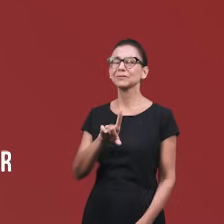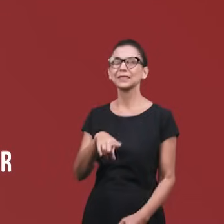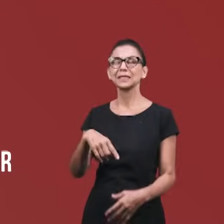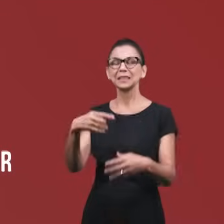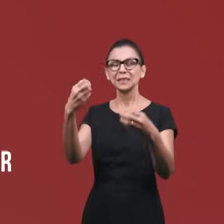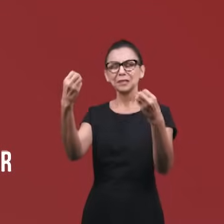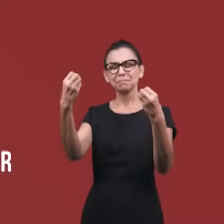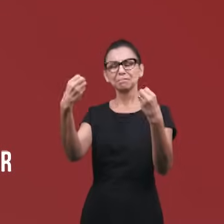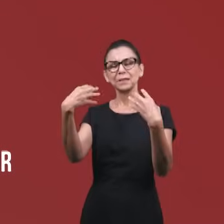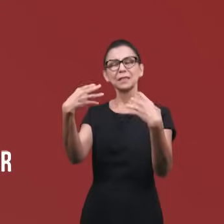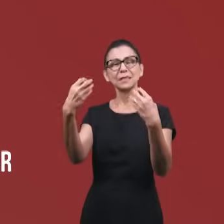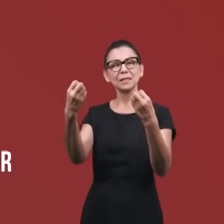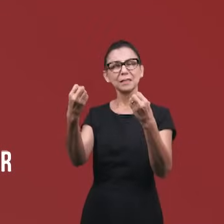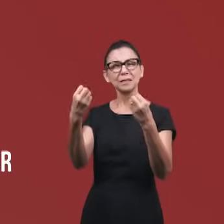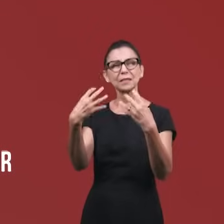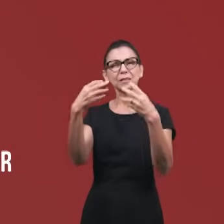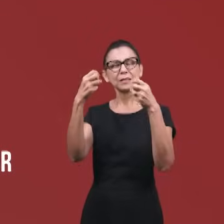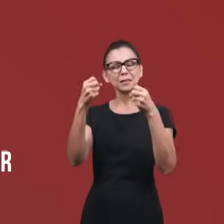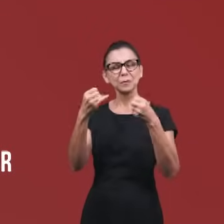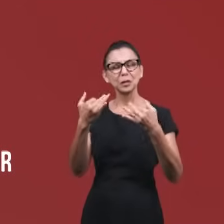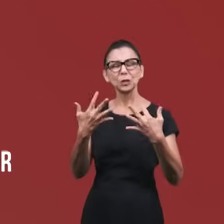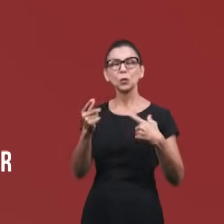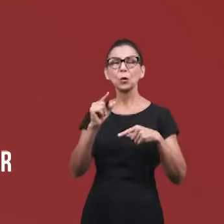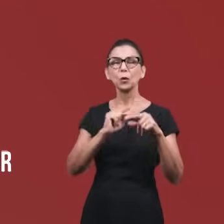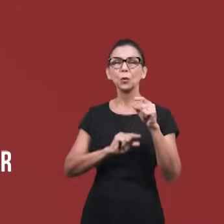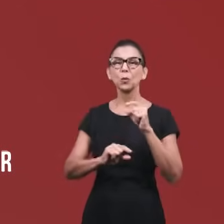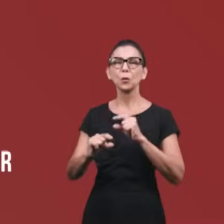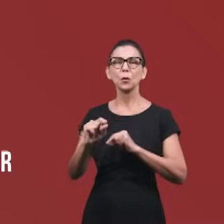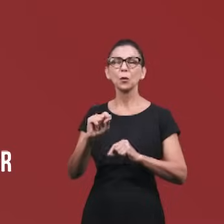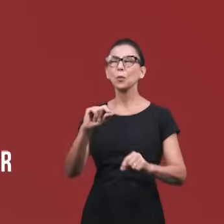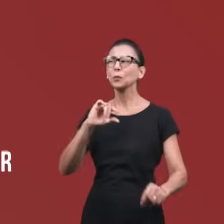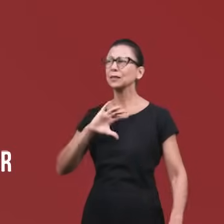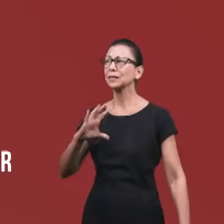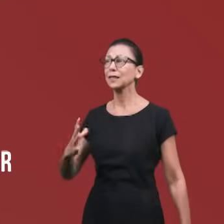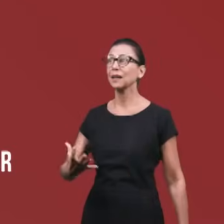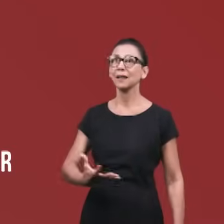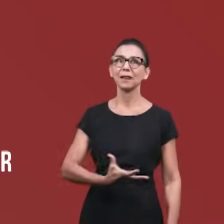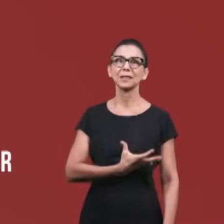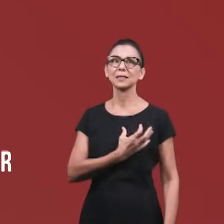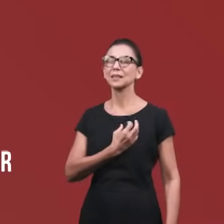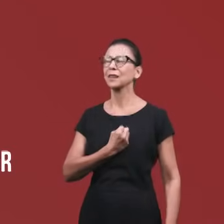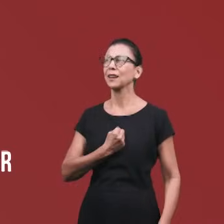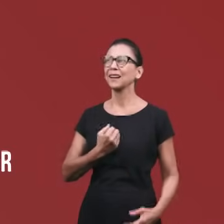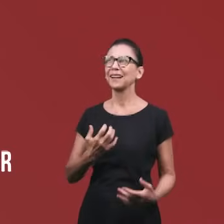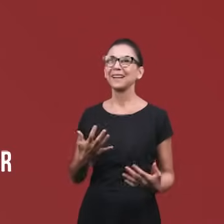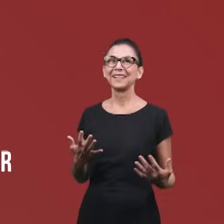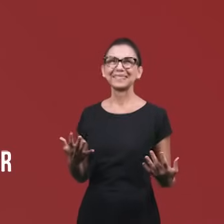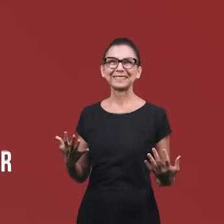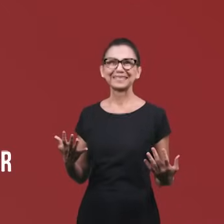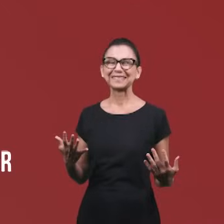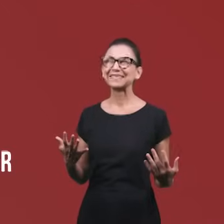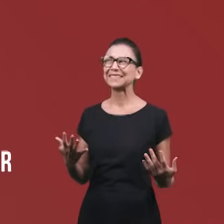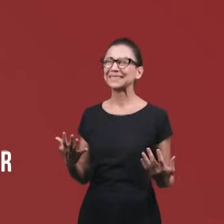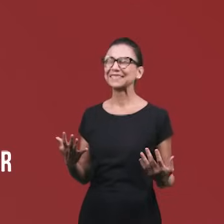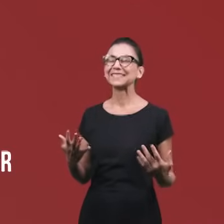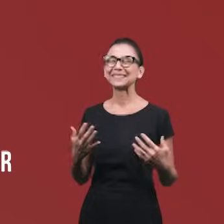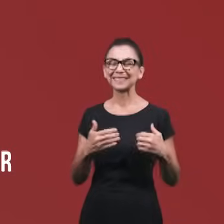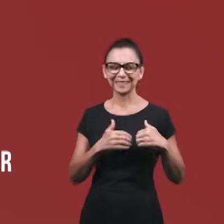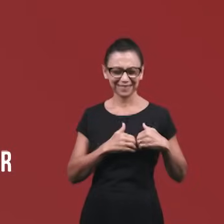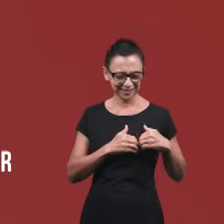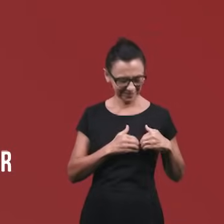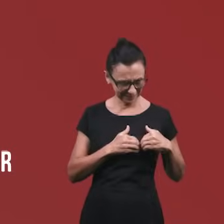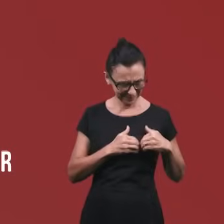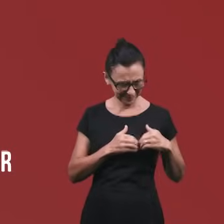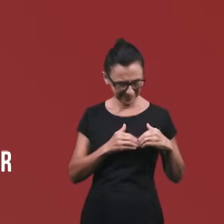conheci fez entender o que é a salvação